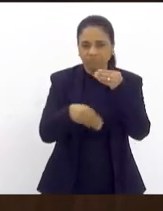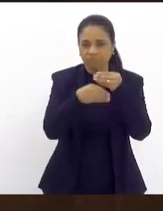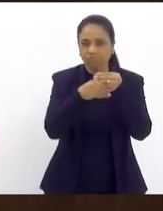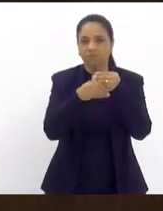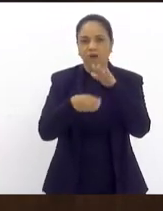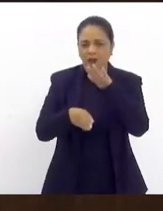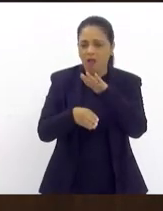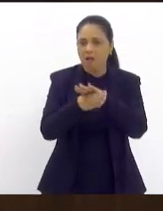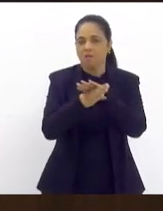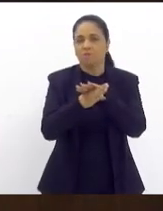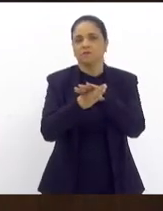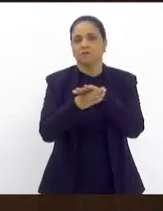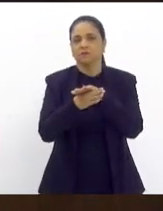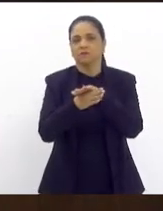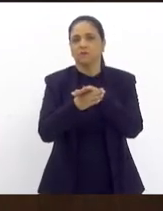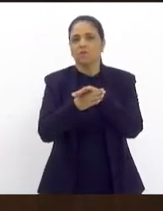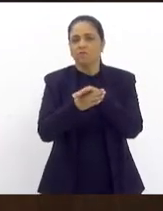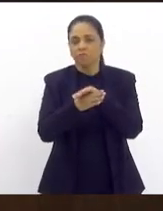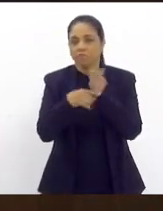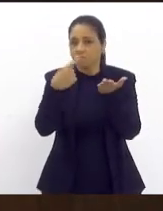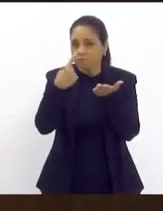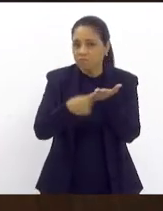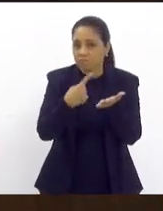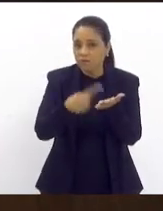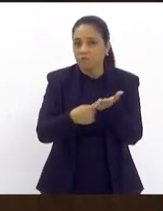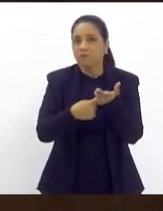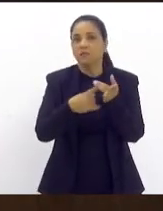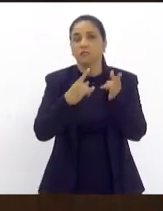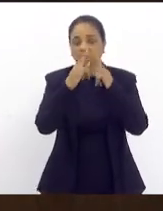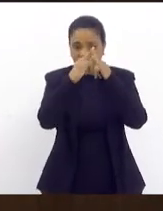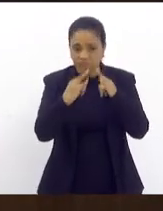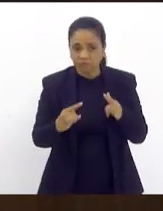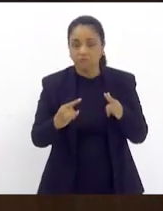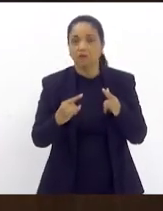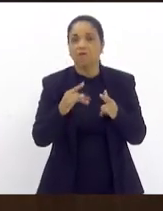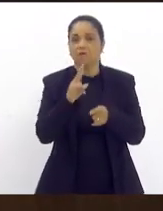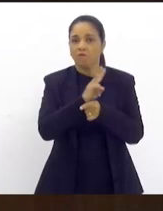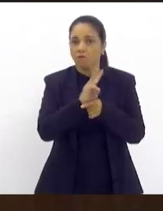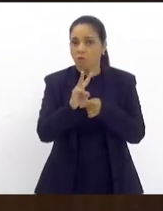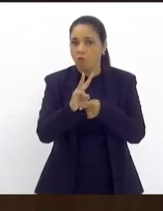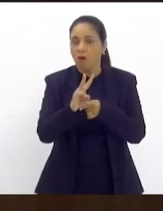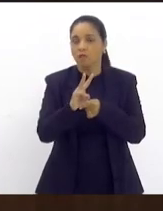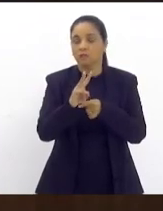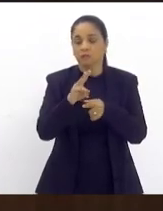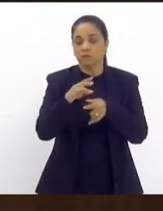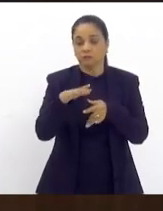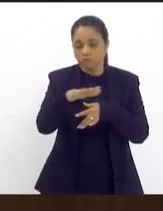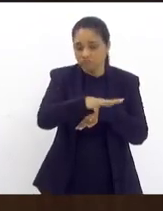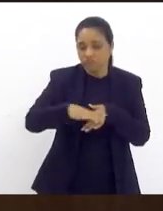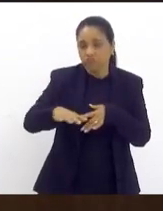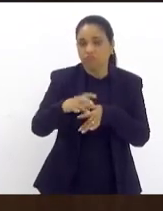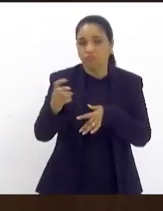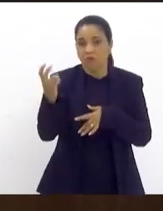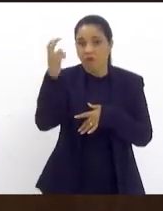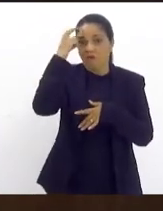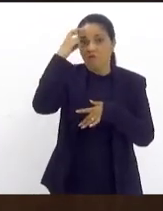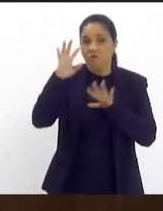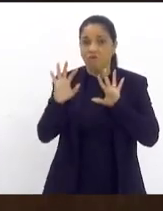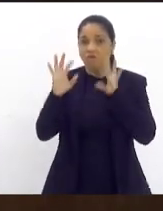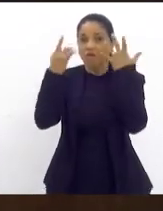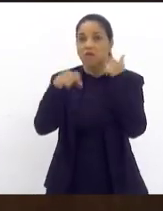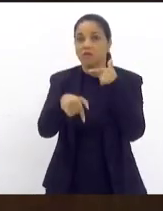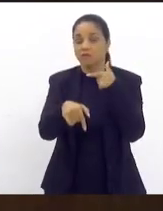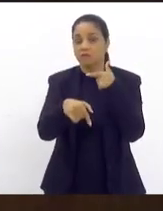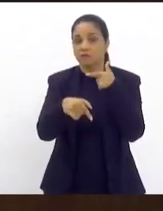depois vamos ter que fazer o cúmplice senão a gente põe lá uma tenda tenta de Violeta no meio de um evento cultural para criar